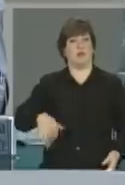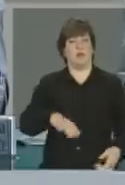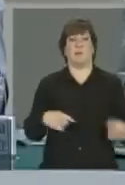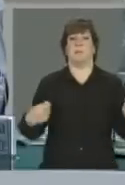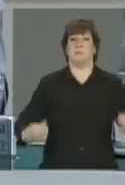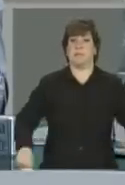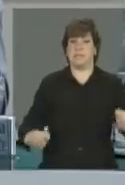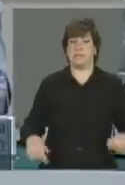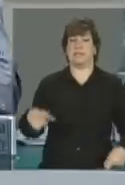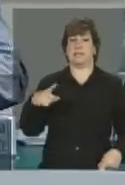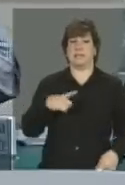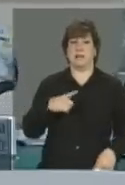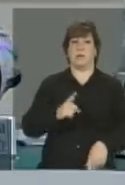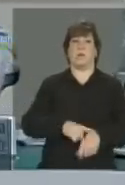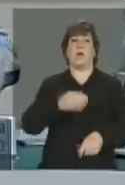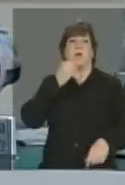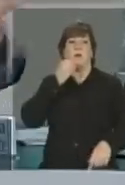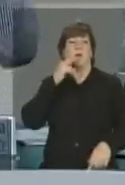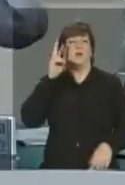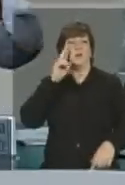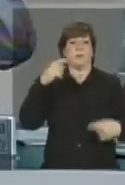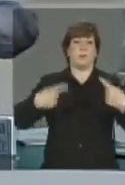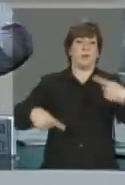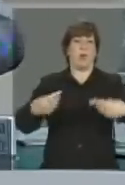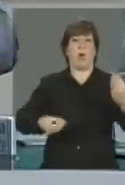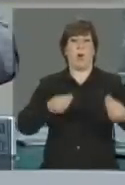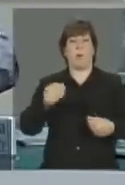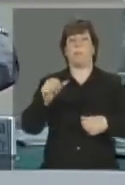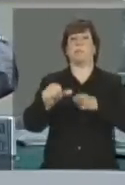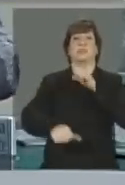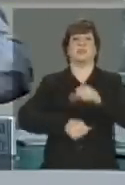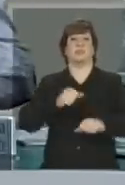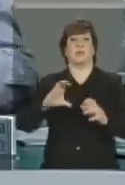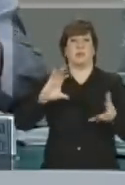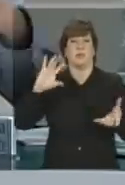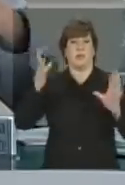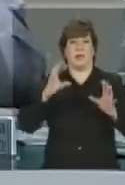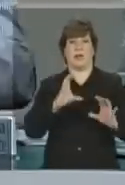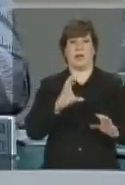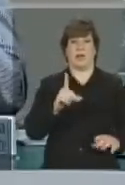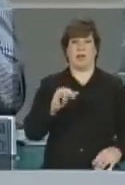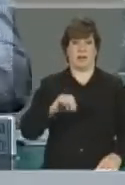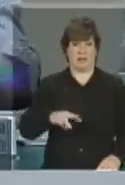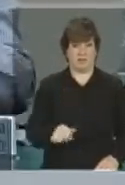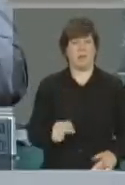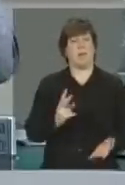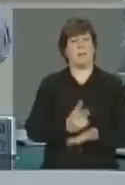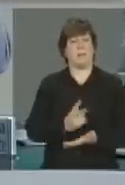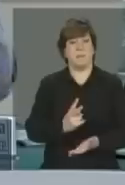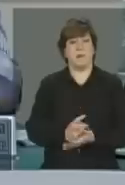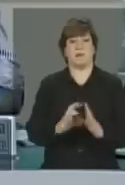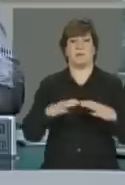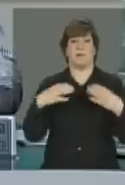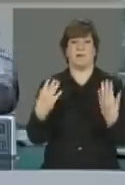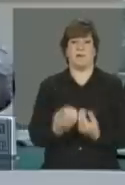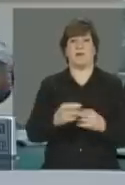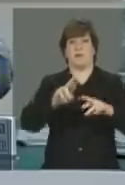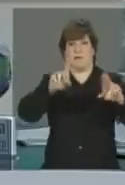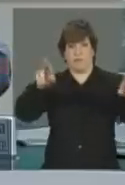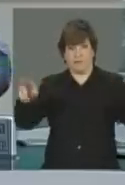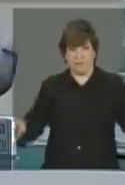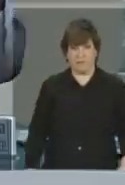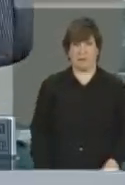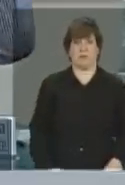um espaço de debate sobre mudança do clima, mesmo que sejam eventos convergentes, em vez de sob o guarda-chuva